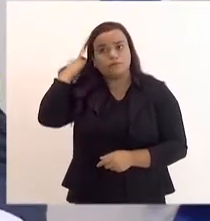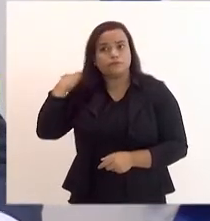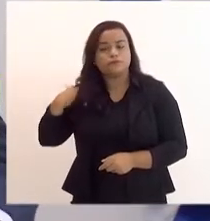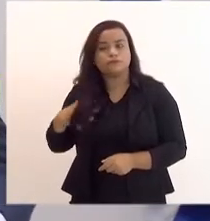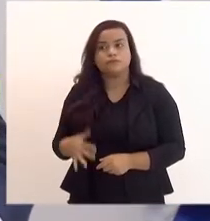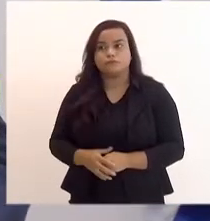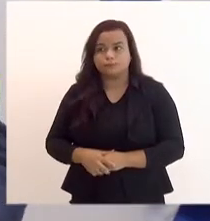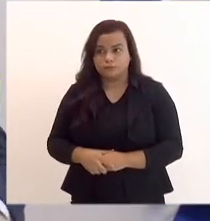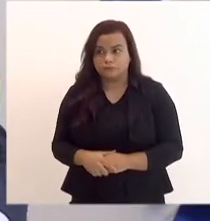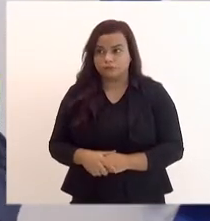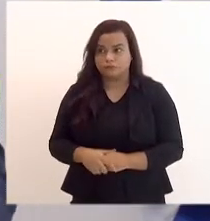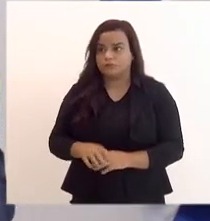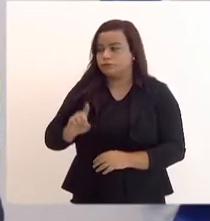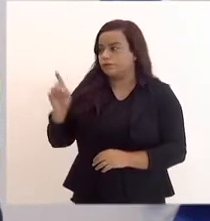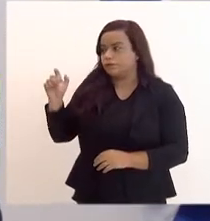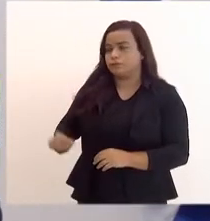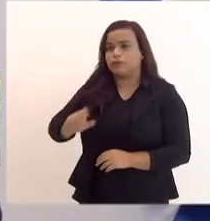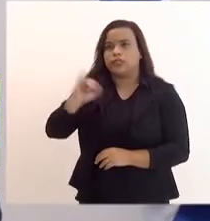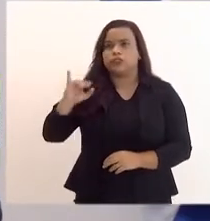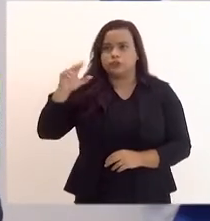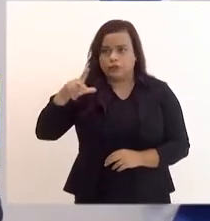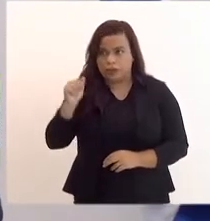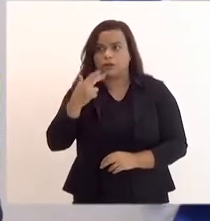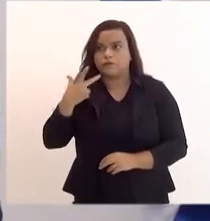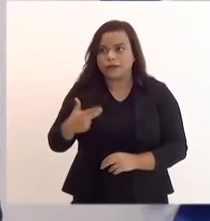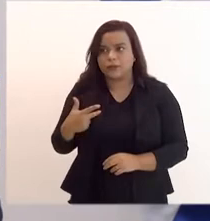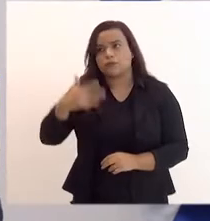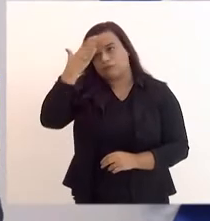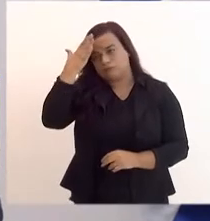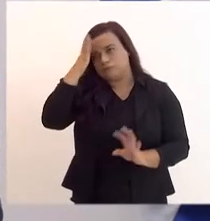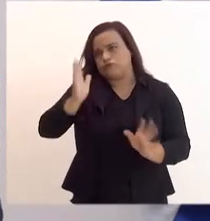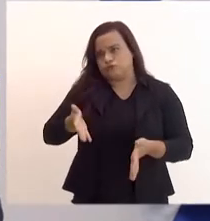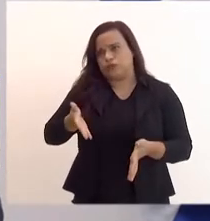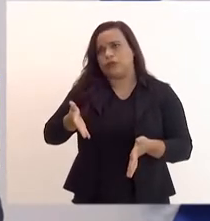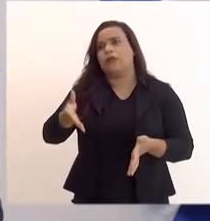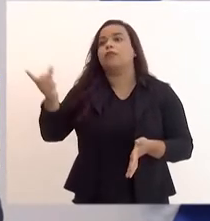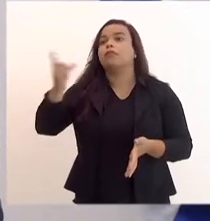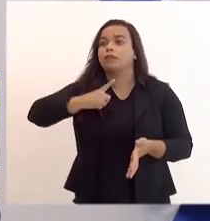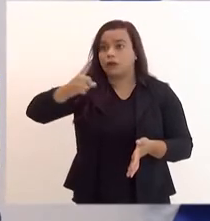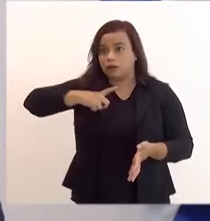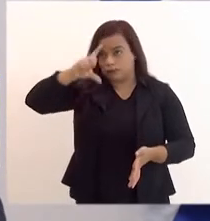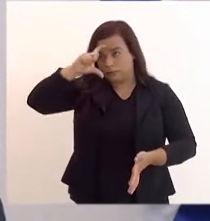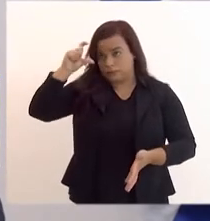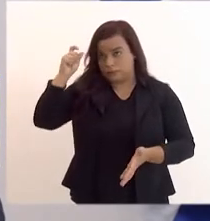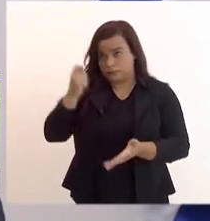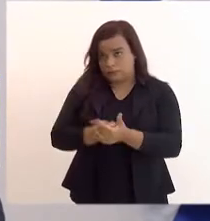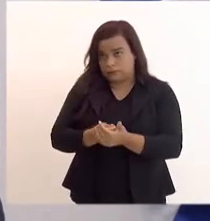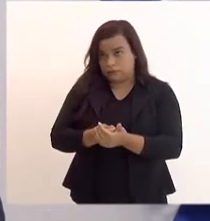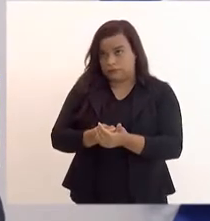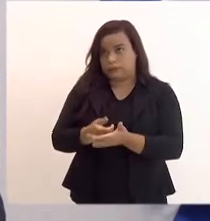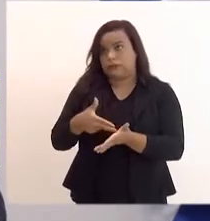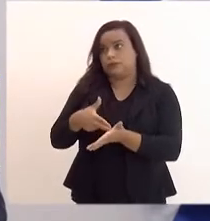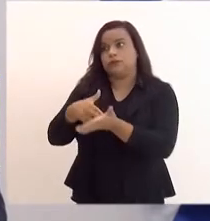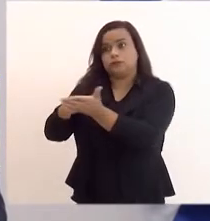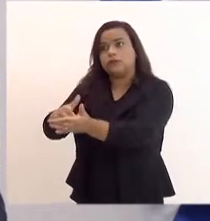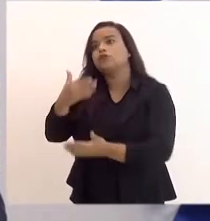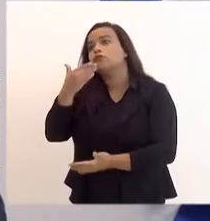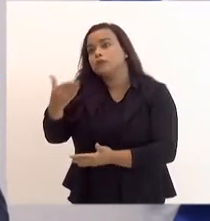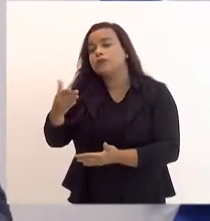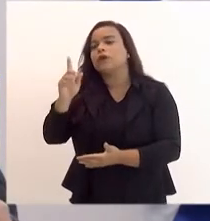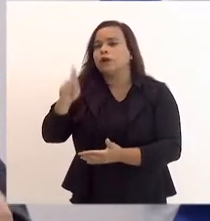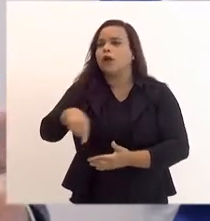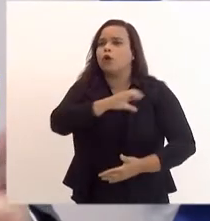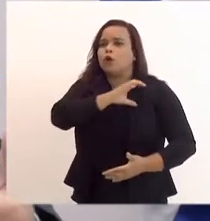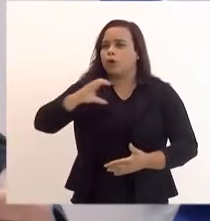Eu sei, é que a Juliana falou que eu já sabia. Há uma determinação do presidente, determinação e encaminhamento do presidente, que as